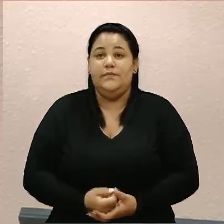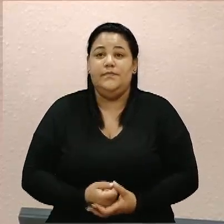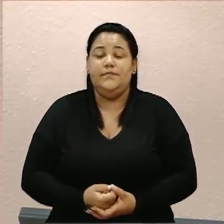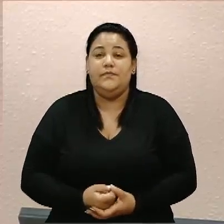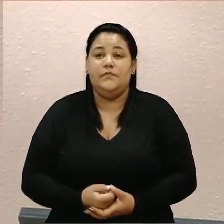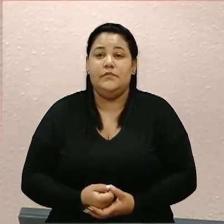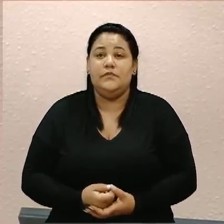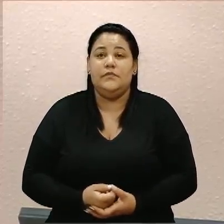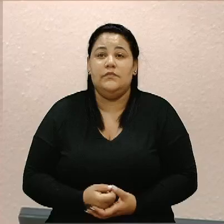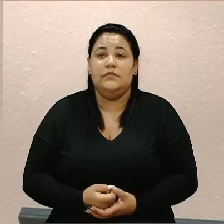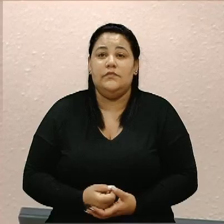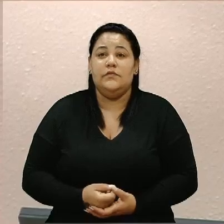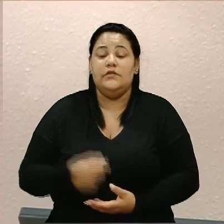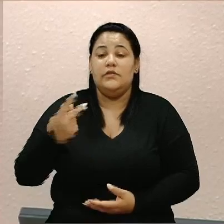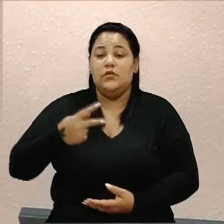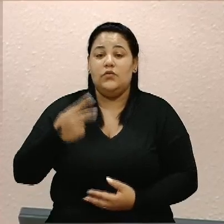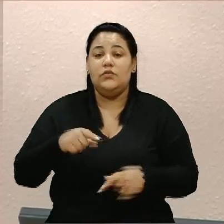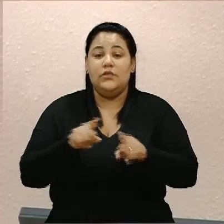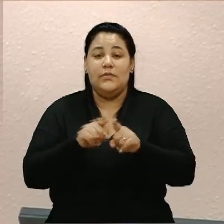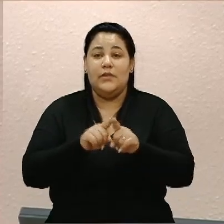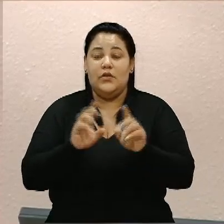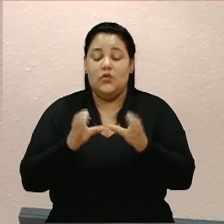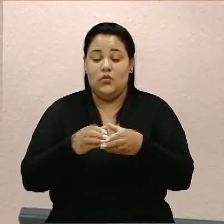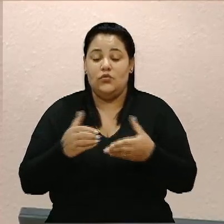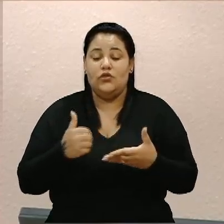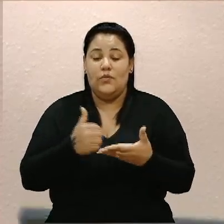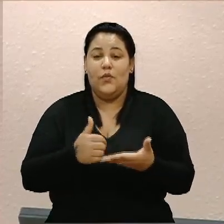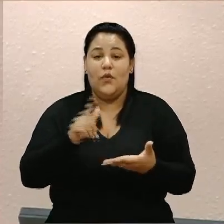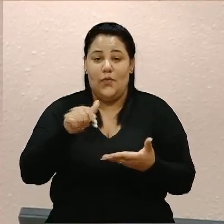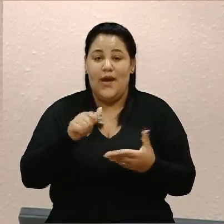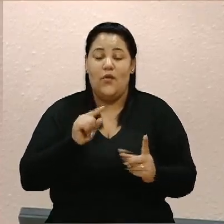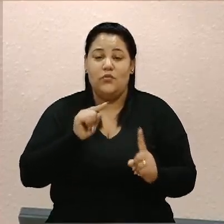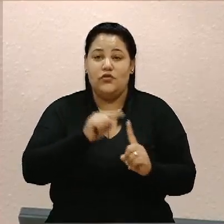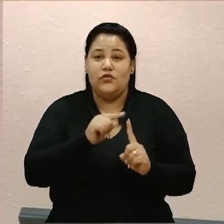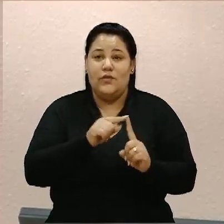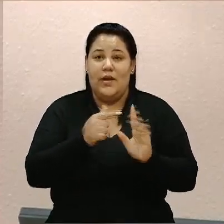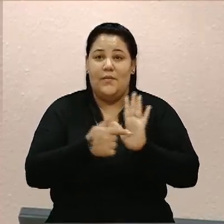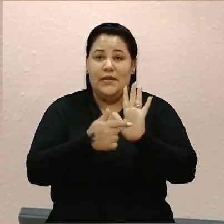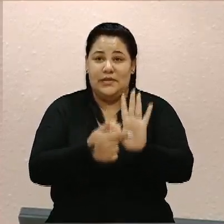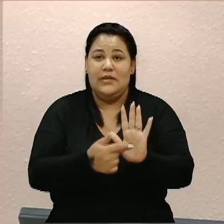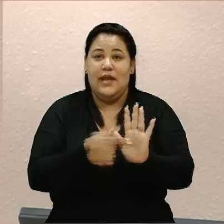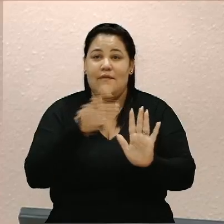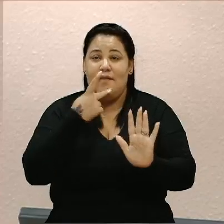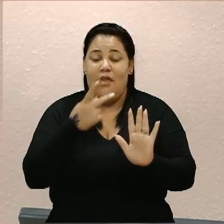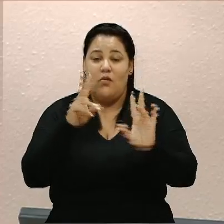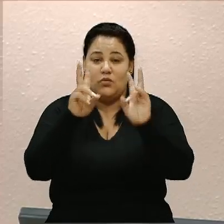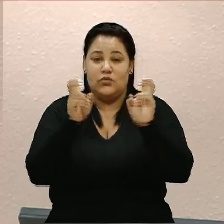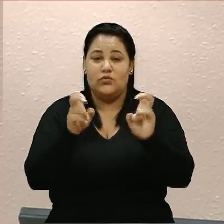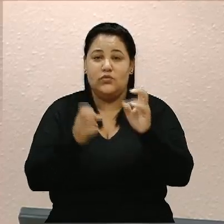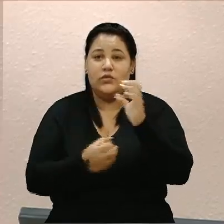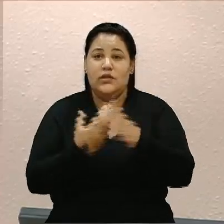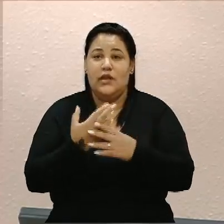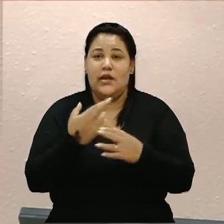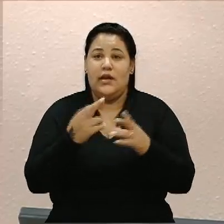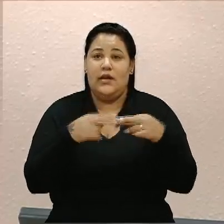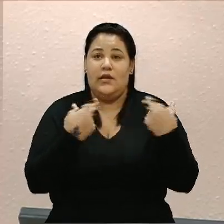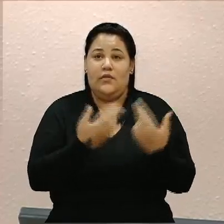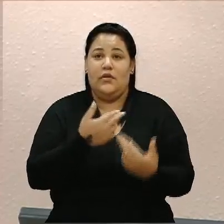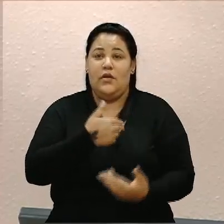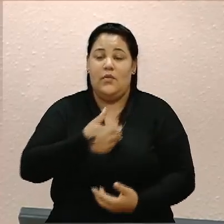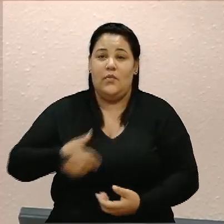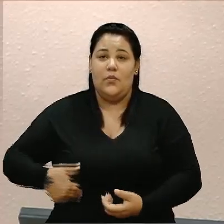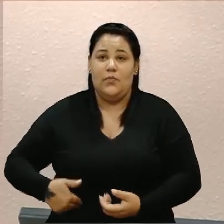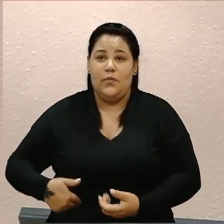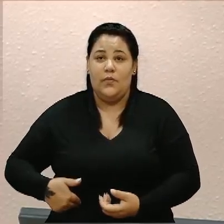Frente Parlamentar, um dos objetivos dela é justamente apresentar e trazer o tema, fazer audiências públicas. Então, sim, nós temos